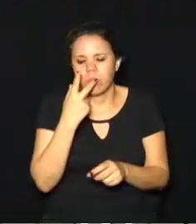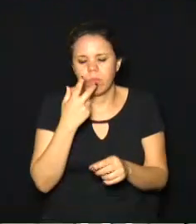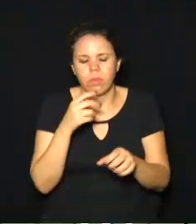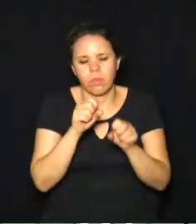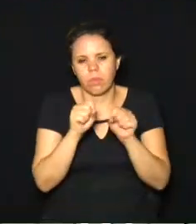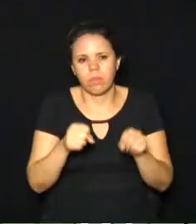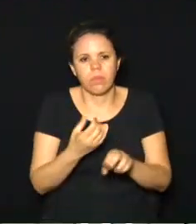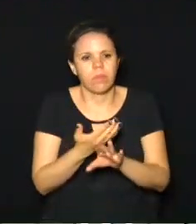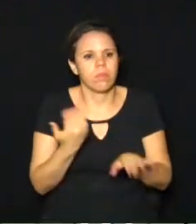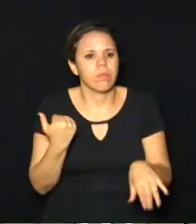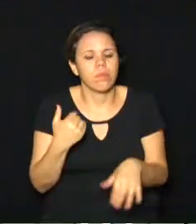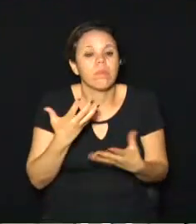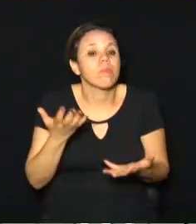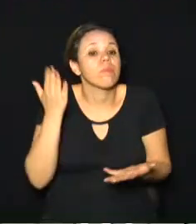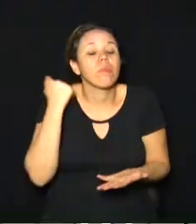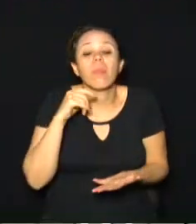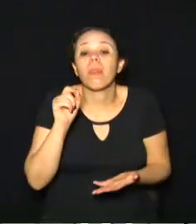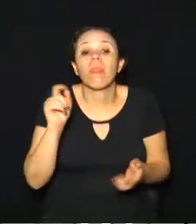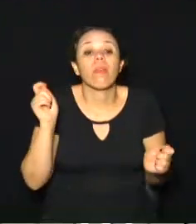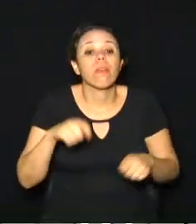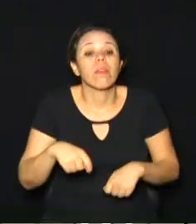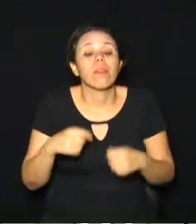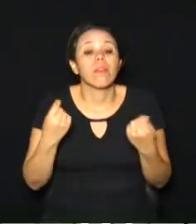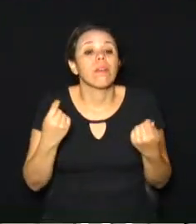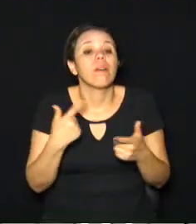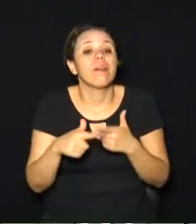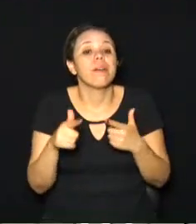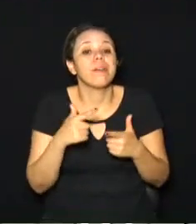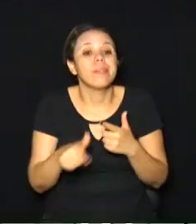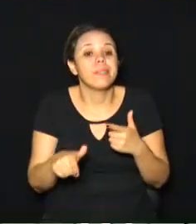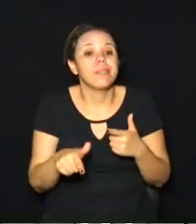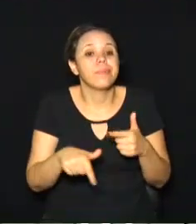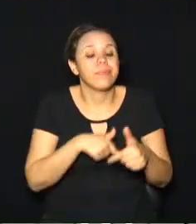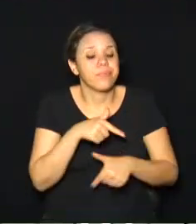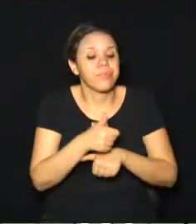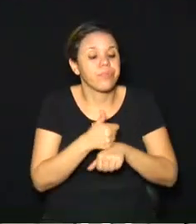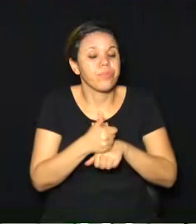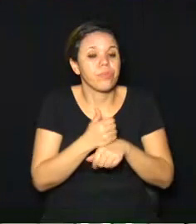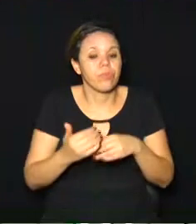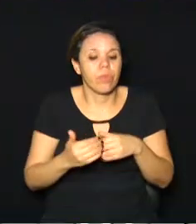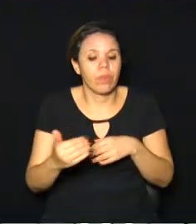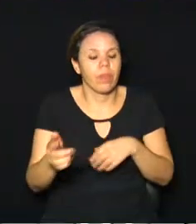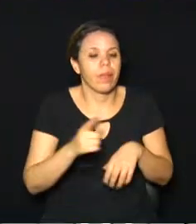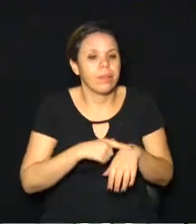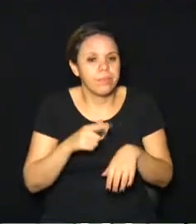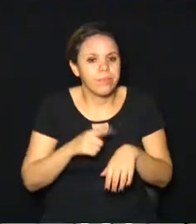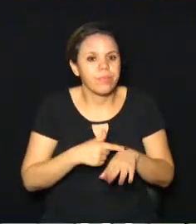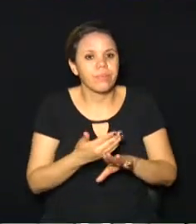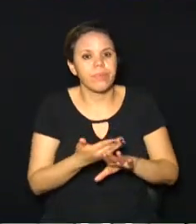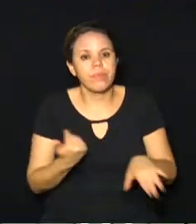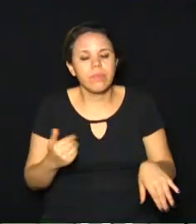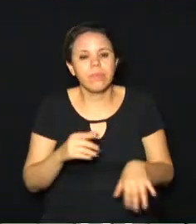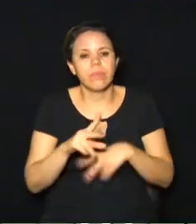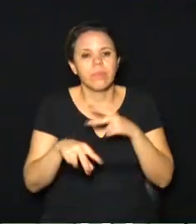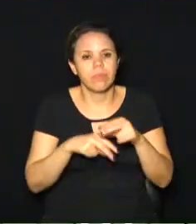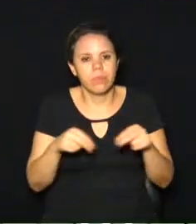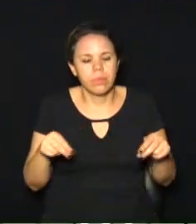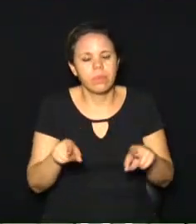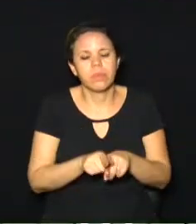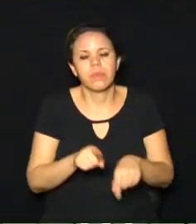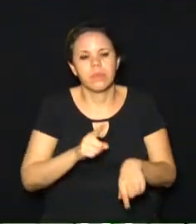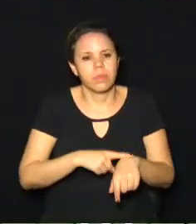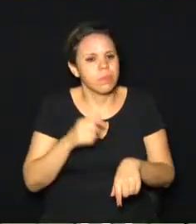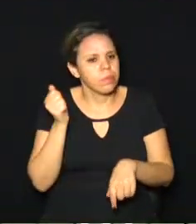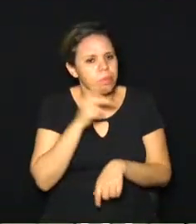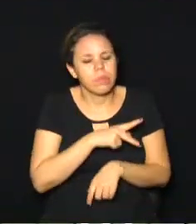afastamento. Então, ela queria saber se isso pode acarretar algum problema na sua carreira. Tempo de serviço, licença-prêmio, tempo de